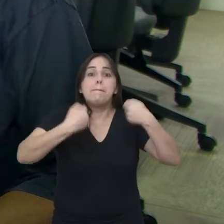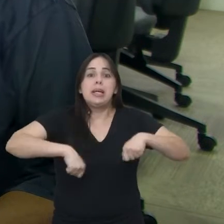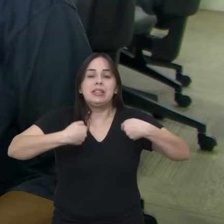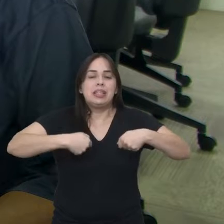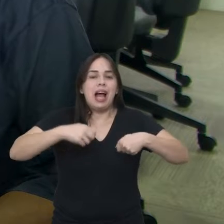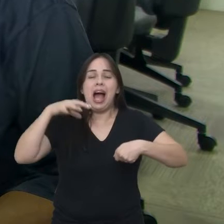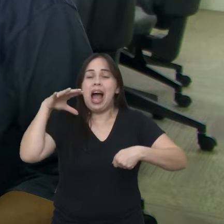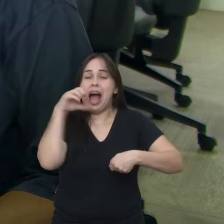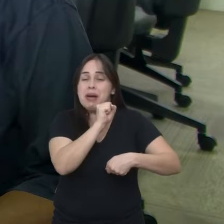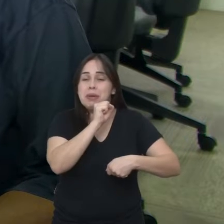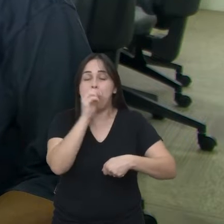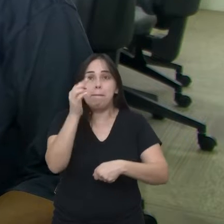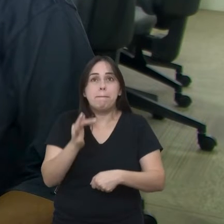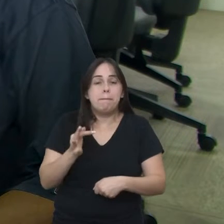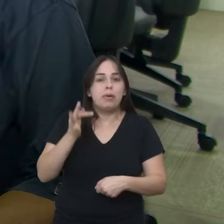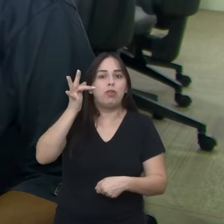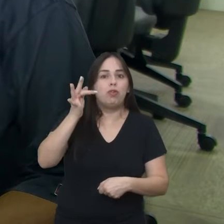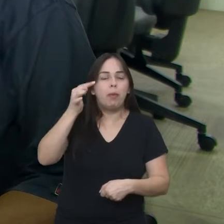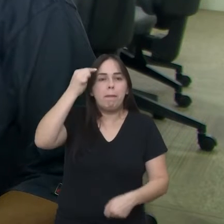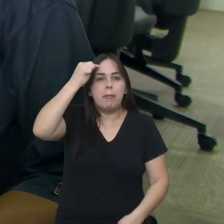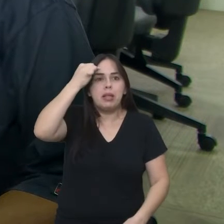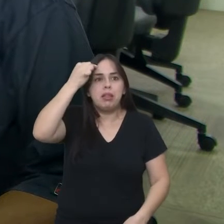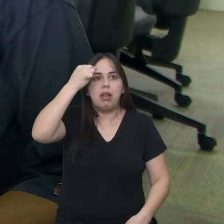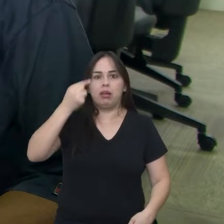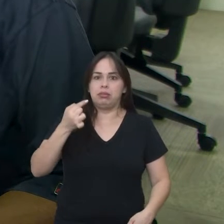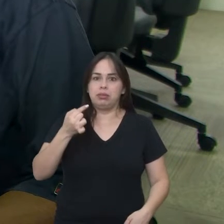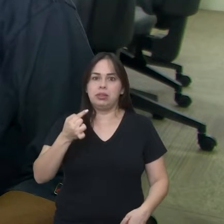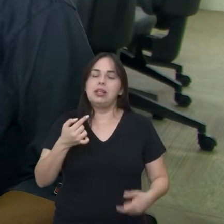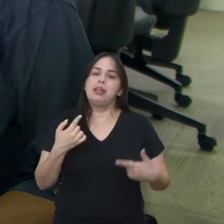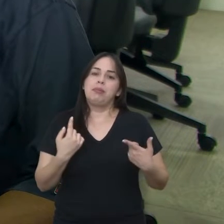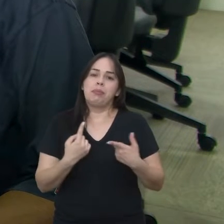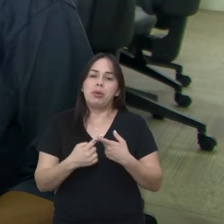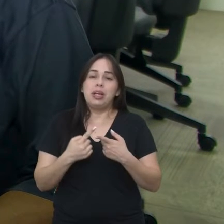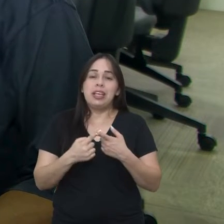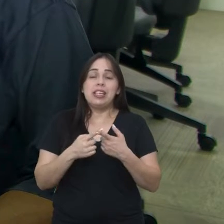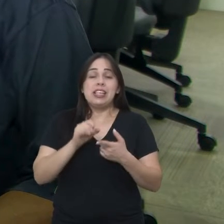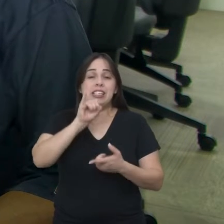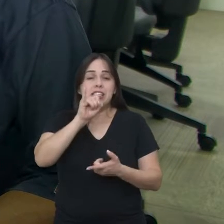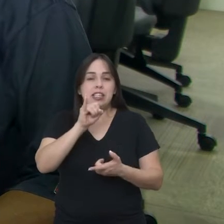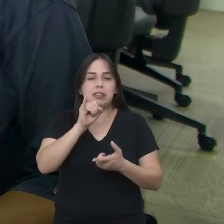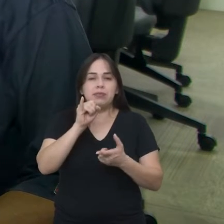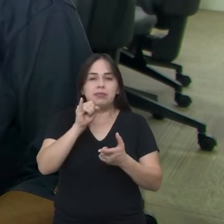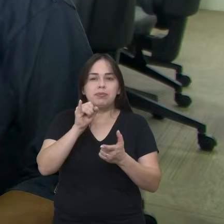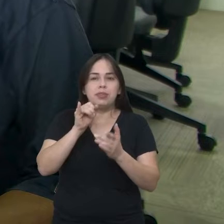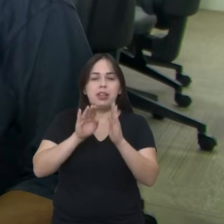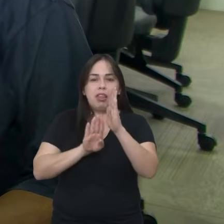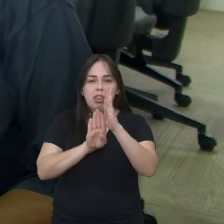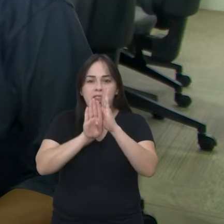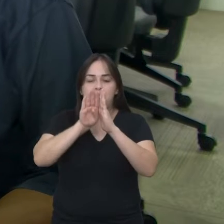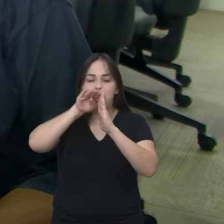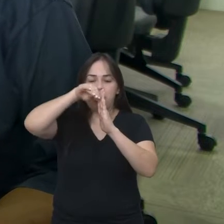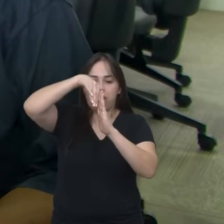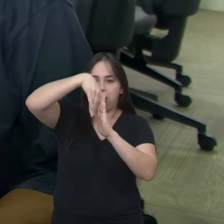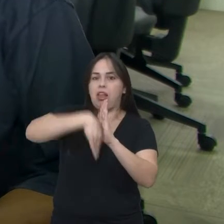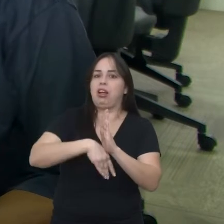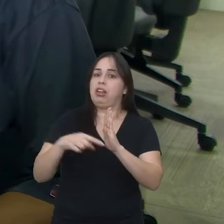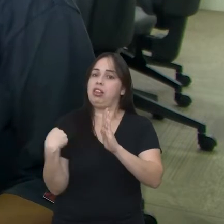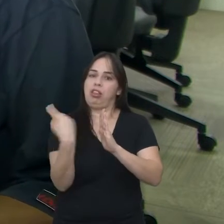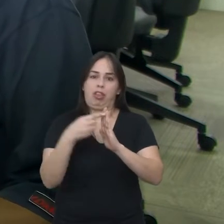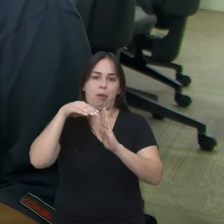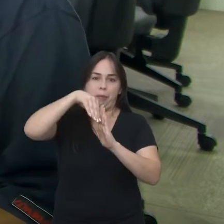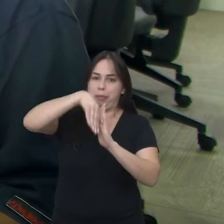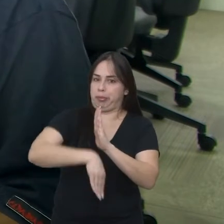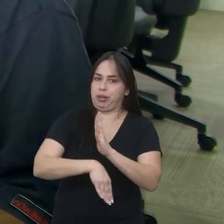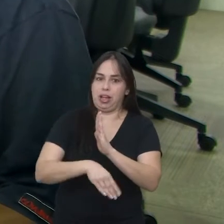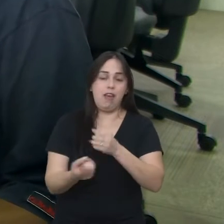precisa urgentemente pensar no futuro do país, porque senão nós estamos indo para um precipício